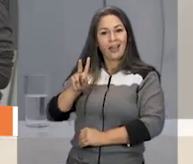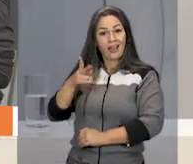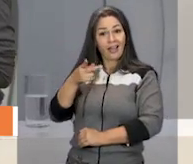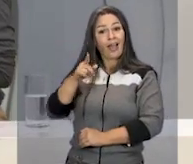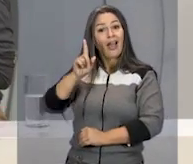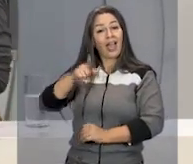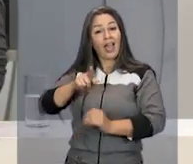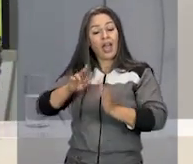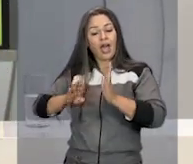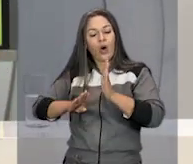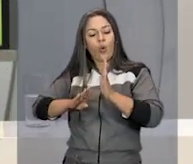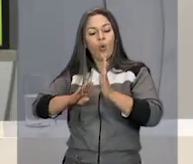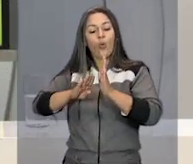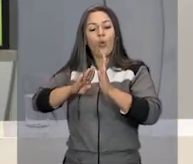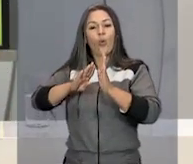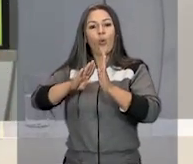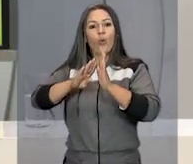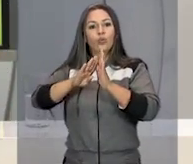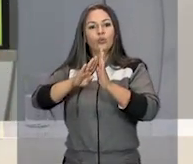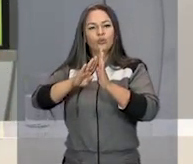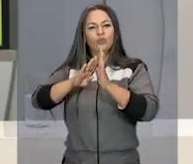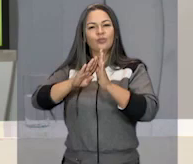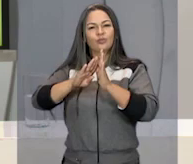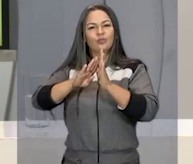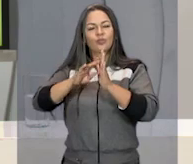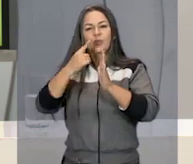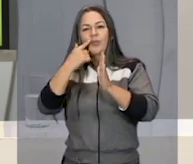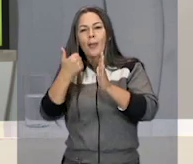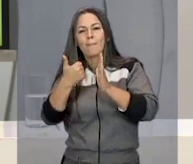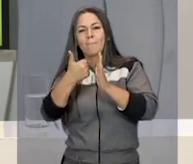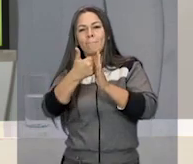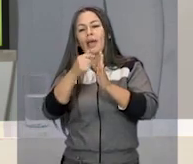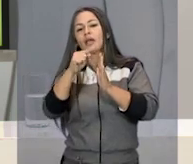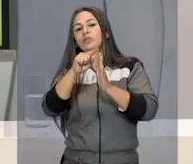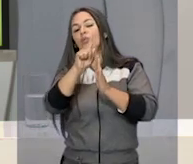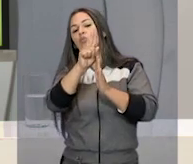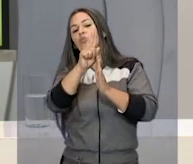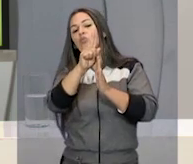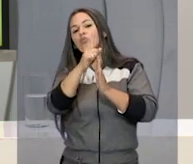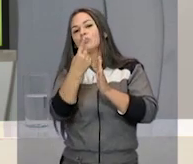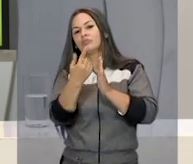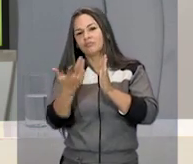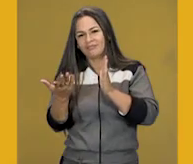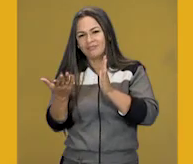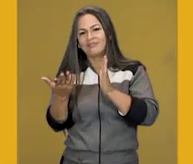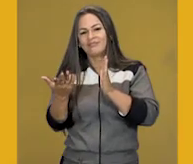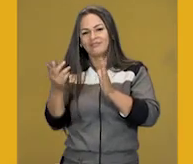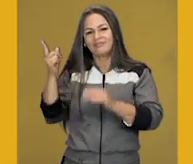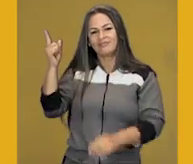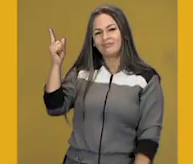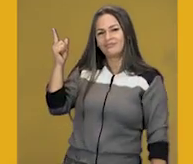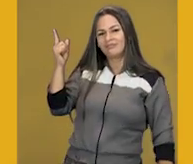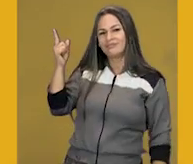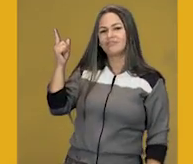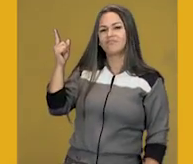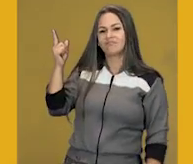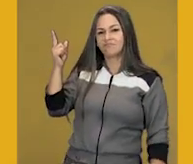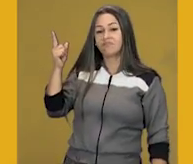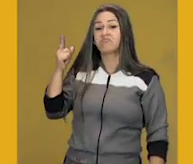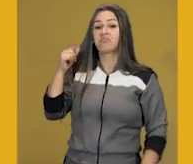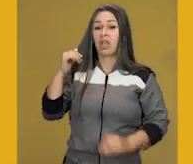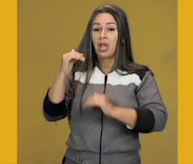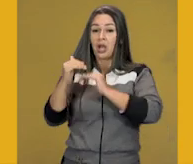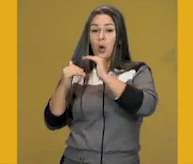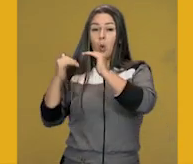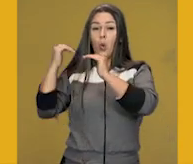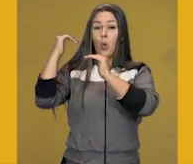Ásia. Eu falei com vocês, né? Quanto mais próximo de 1, mais desenvolvido o país. Então, a Singapura está bem próximo de 1. Depois vem